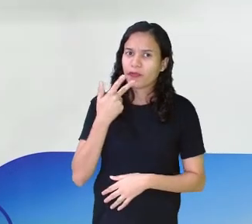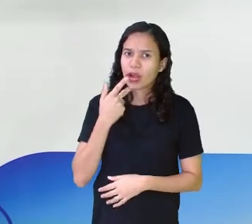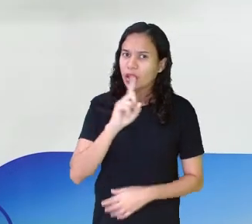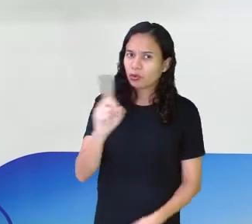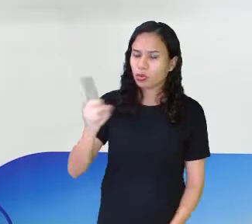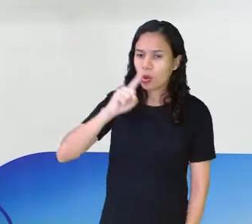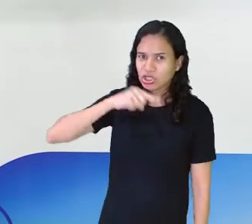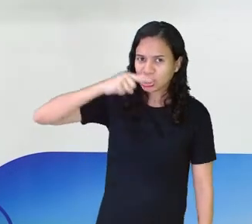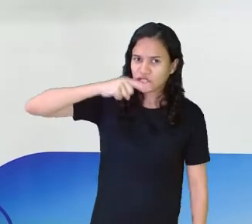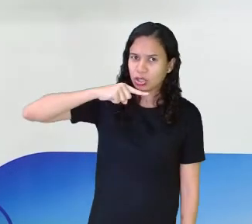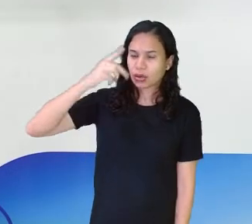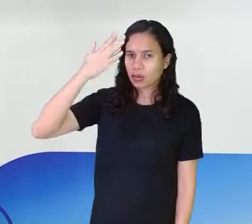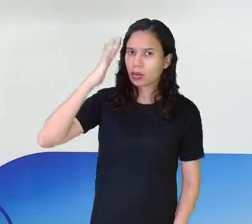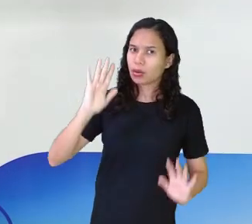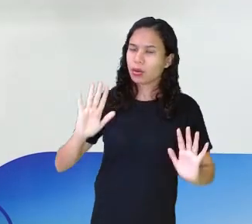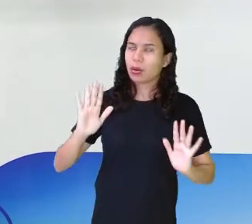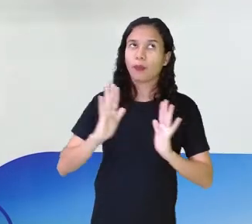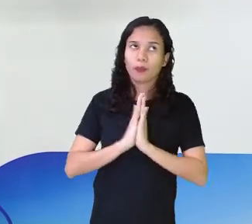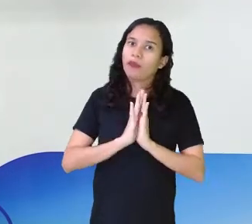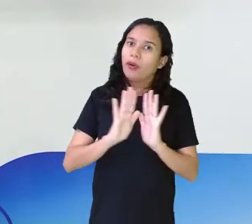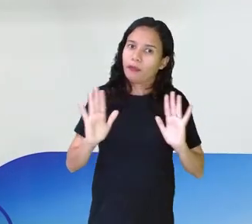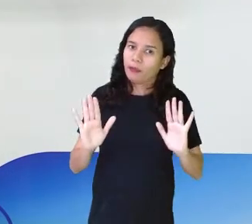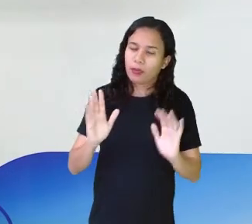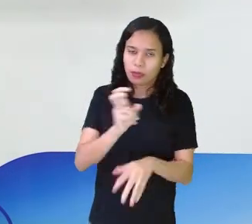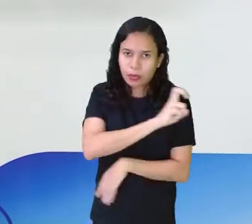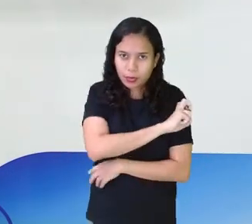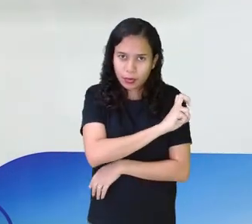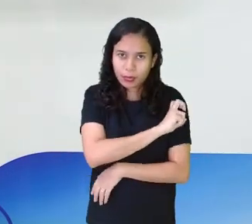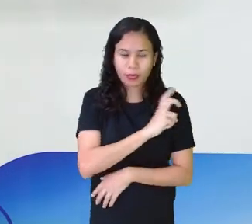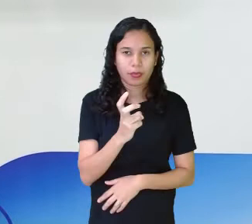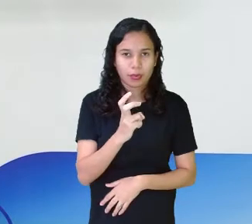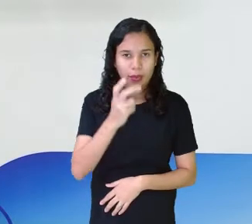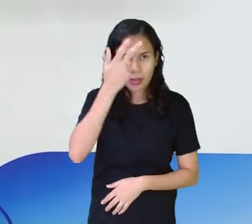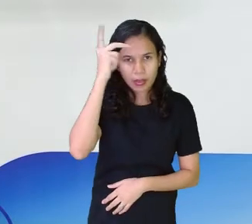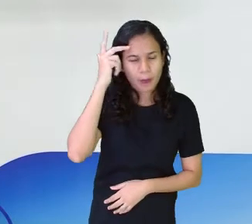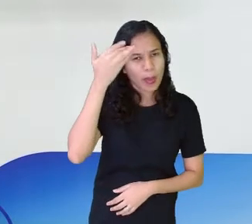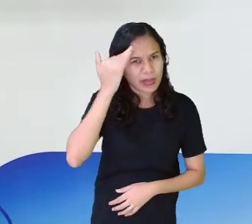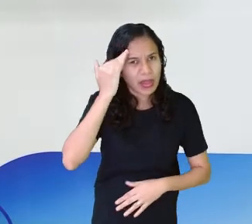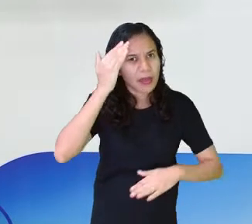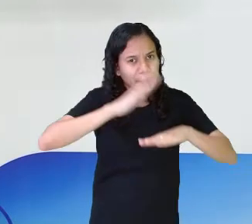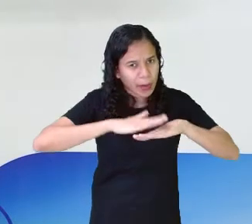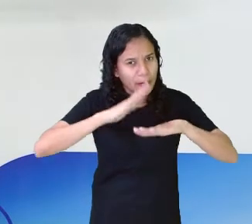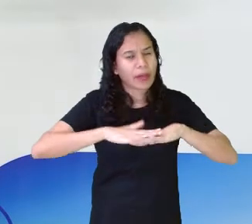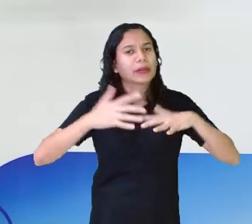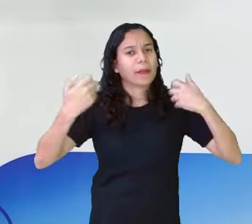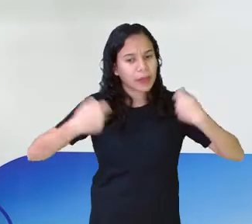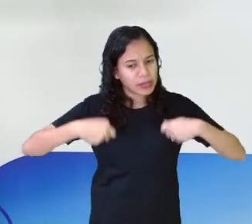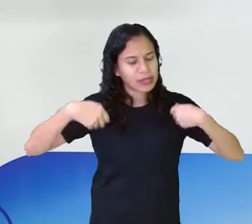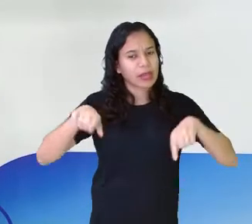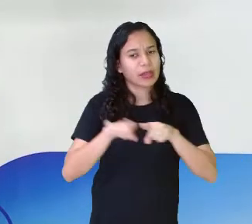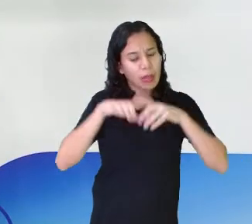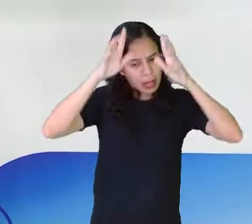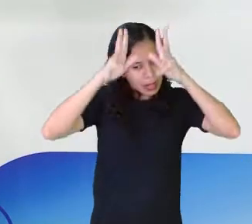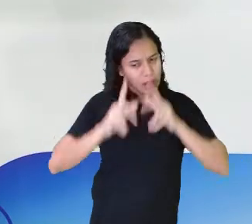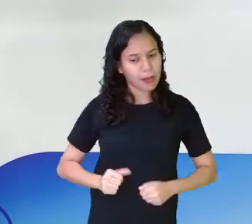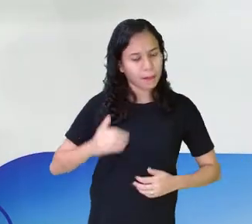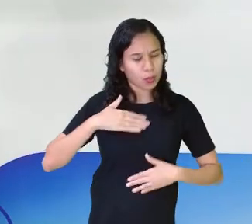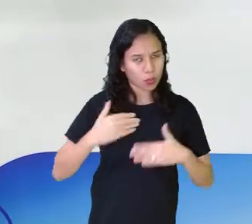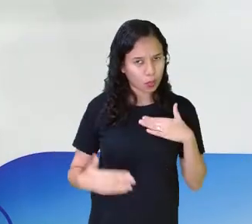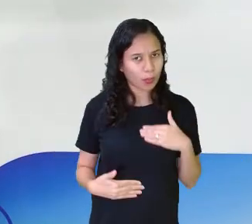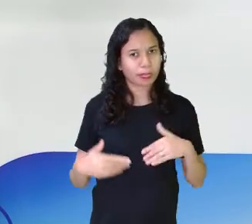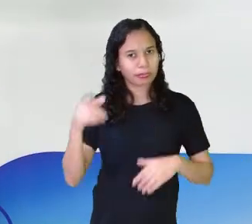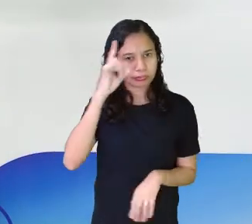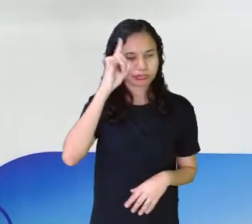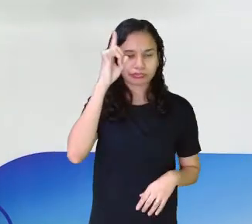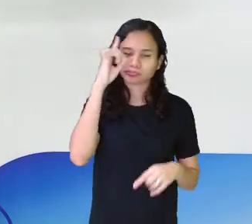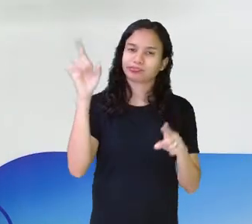não escovou os dentes hoje. Por favor, quinto ano. Não basta entender matemática. Tem que manter a higiene pessoal em